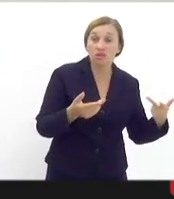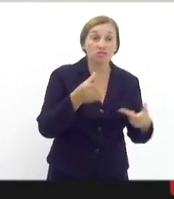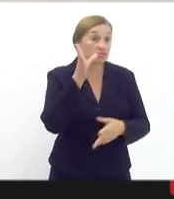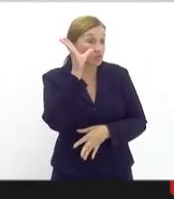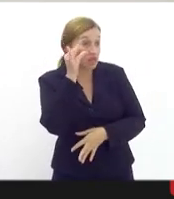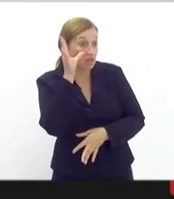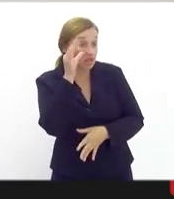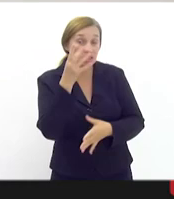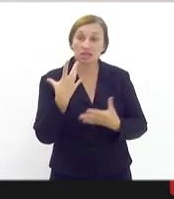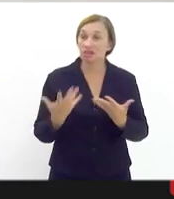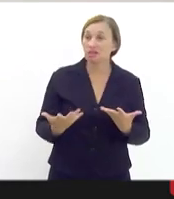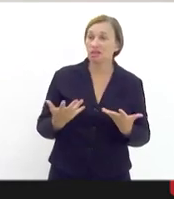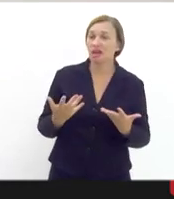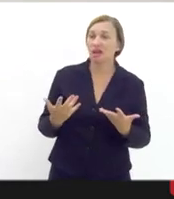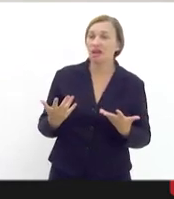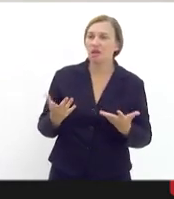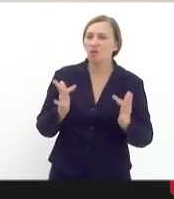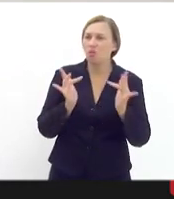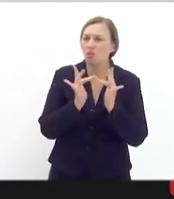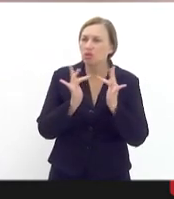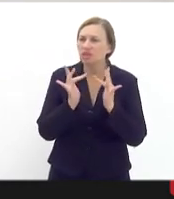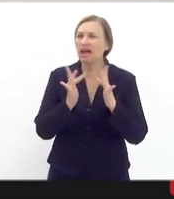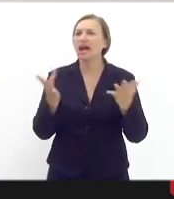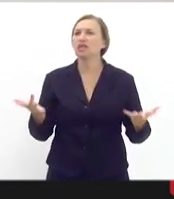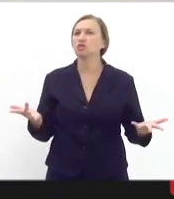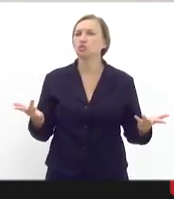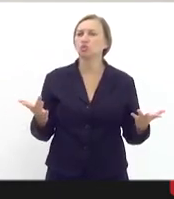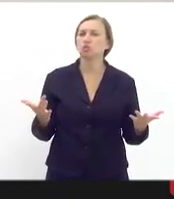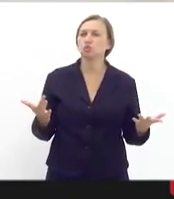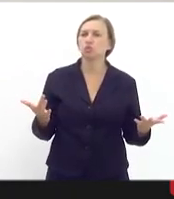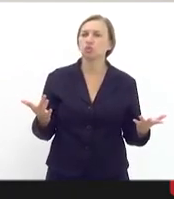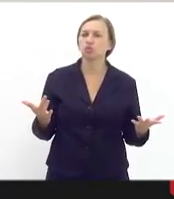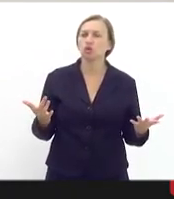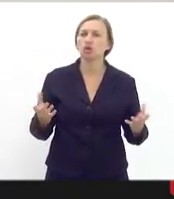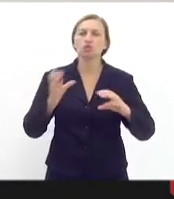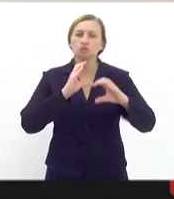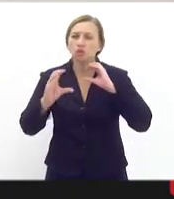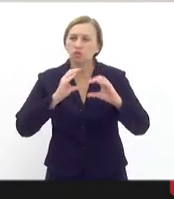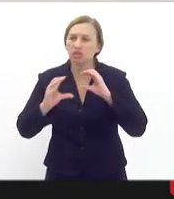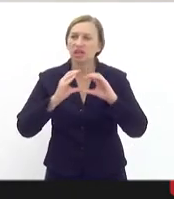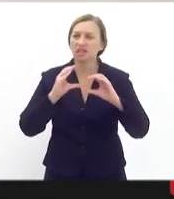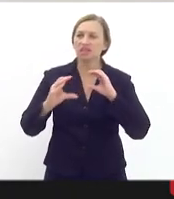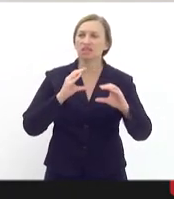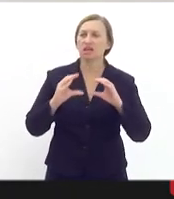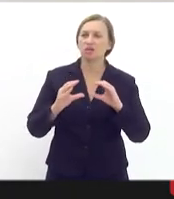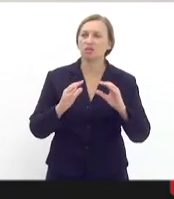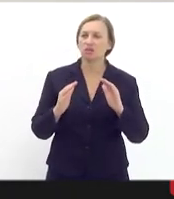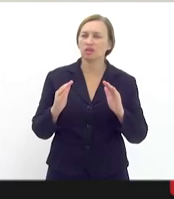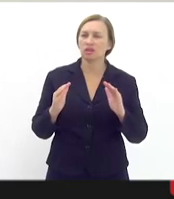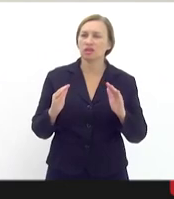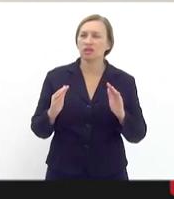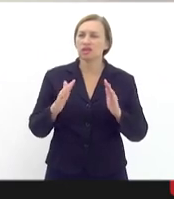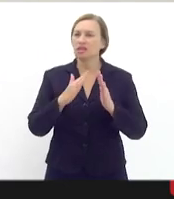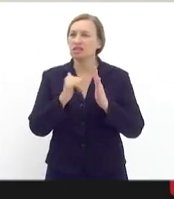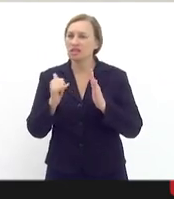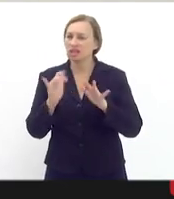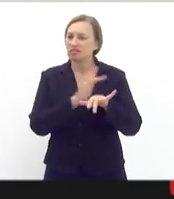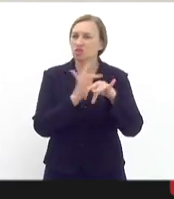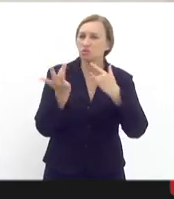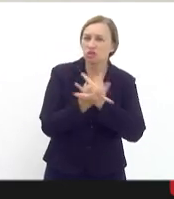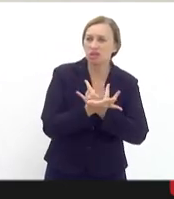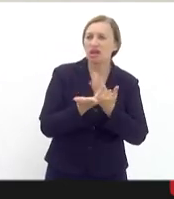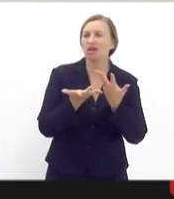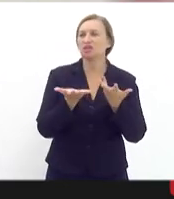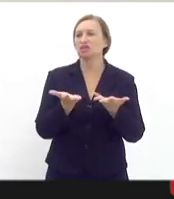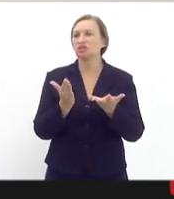formas de conexão, formas de comunicação fora dessas, das big techs, dessas redes sociais,